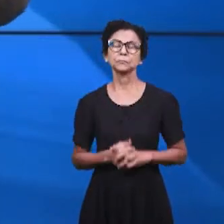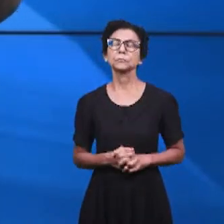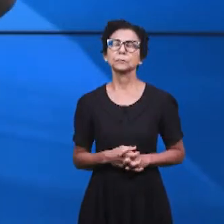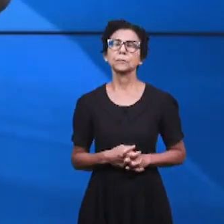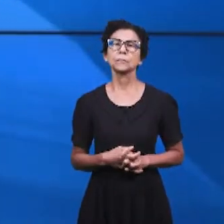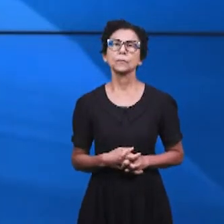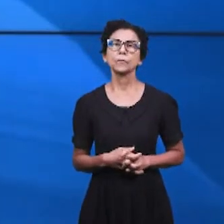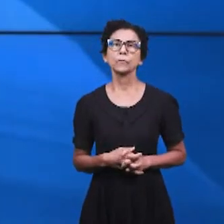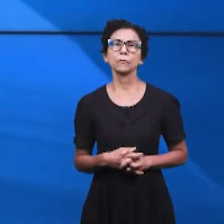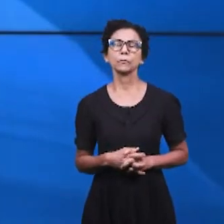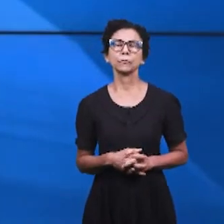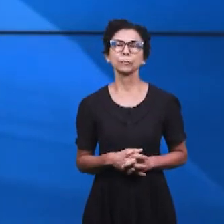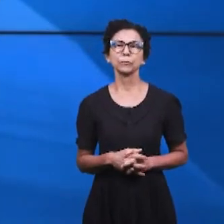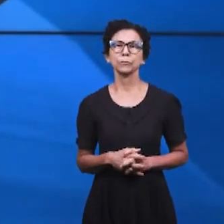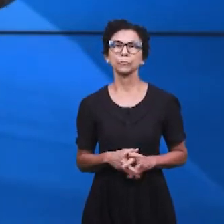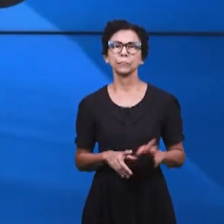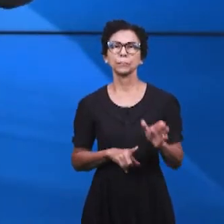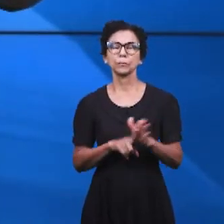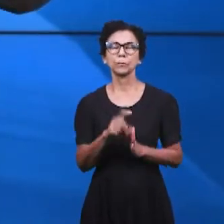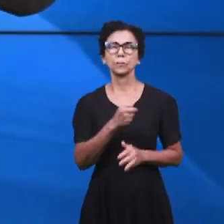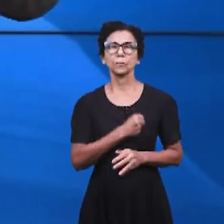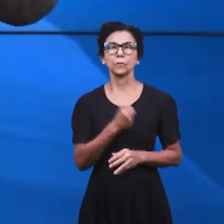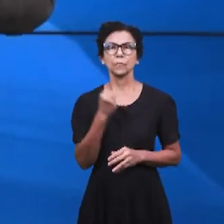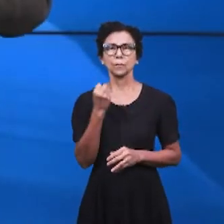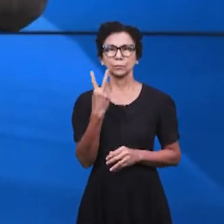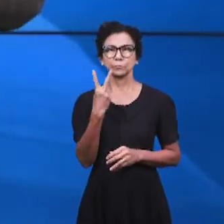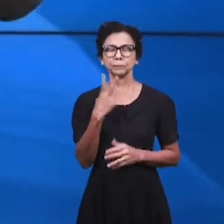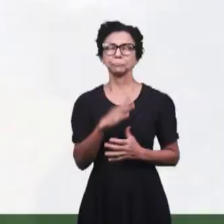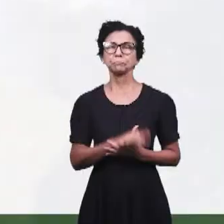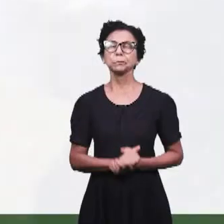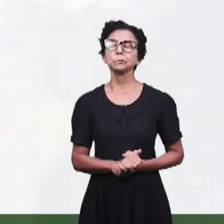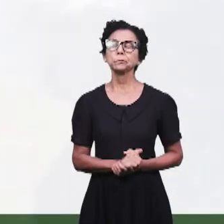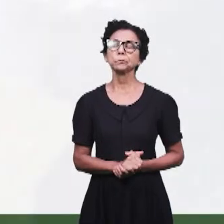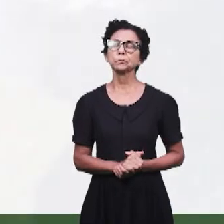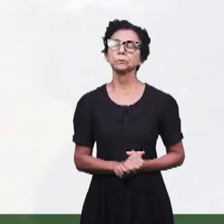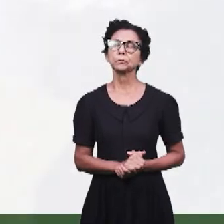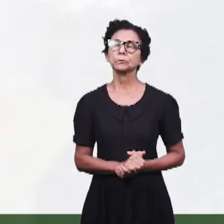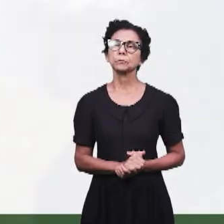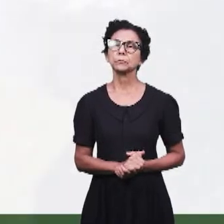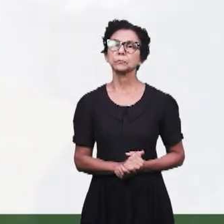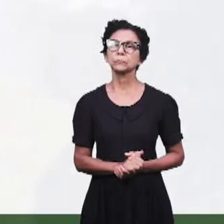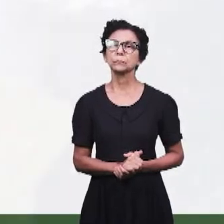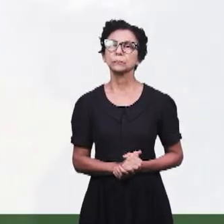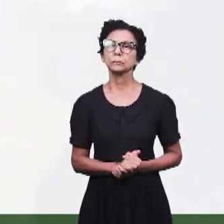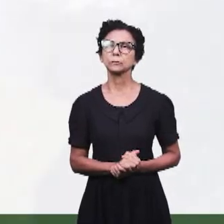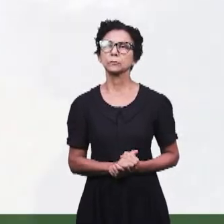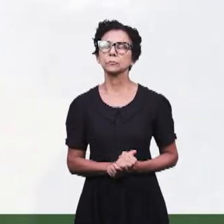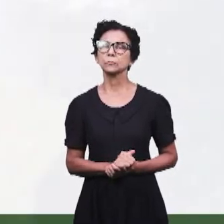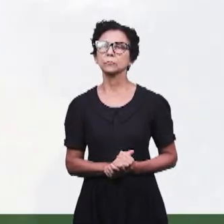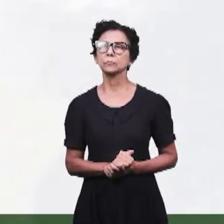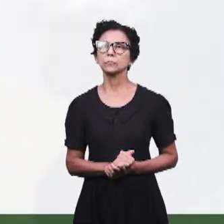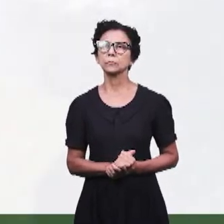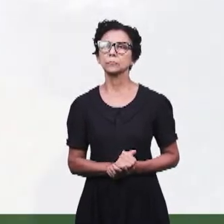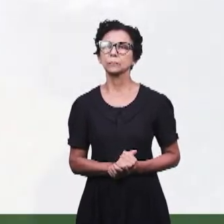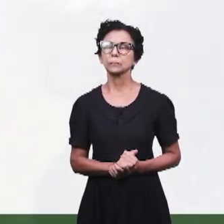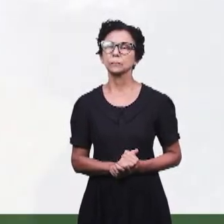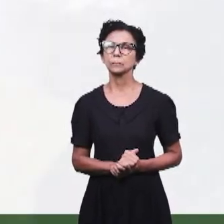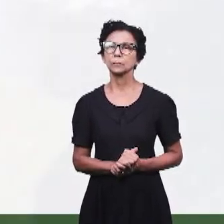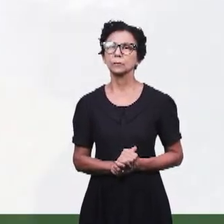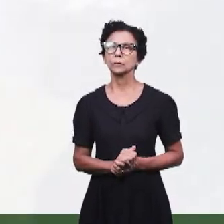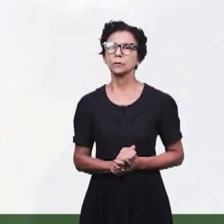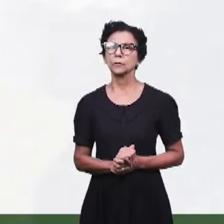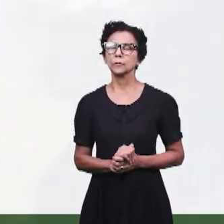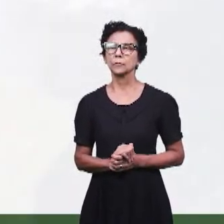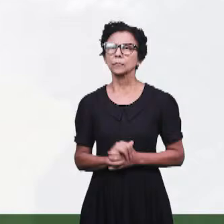então para a pergunta de número 2. E a pergunta diz o seguinte: onde está o aspecto de juízo nessa